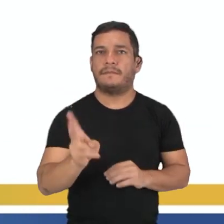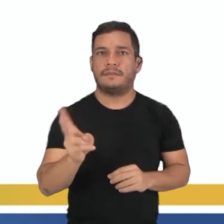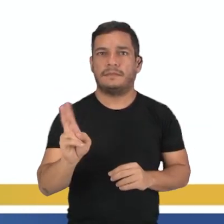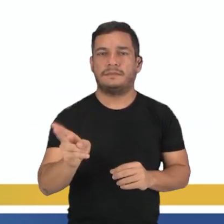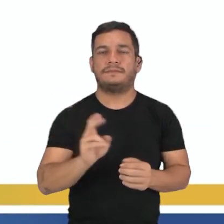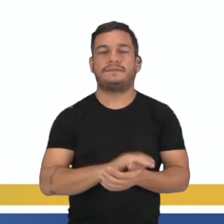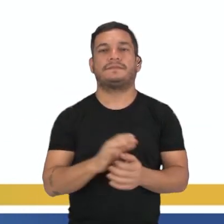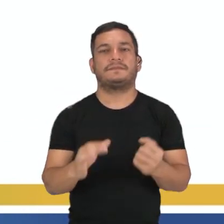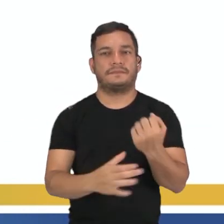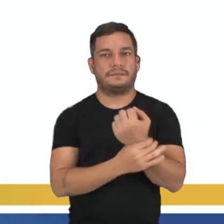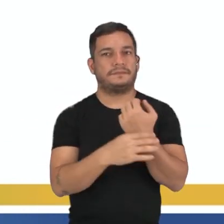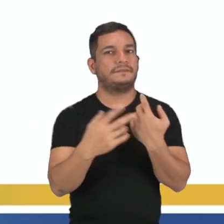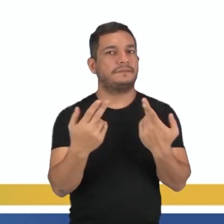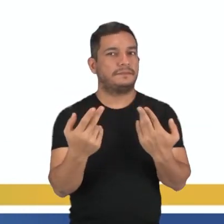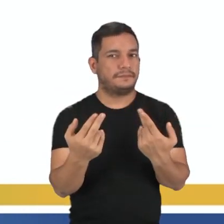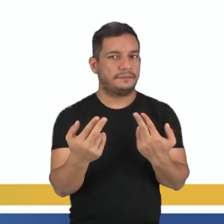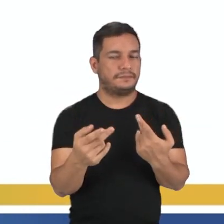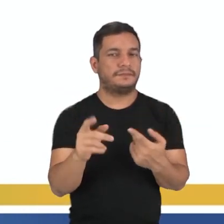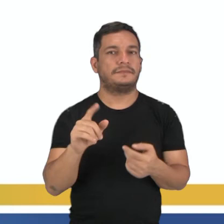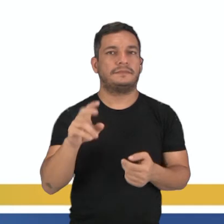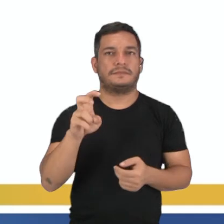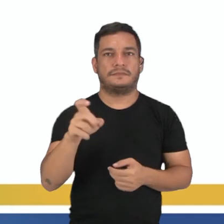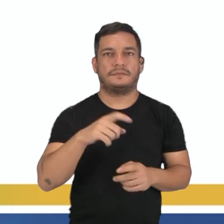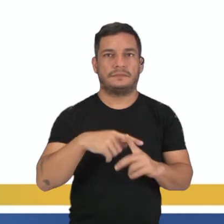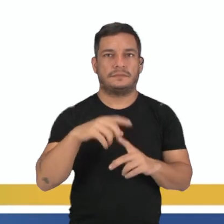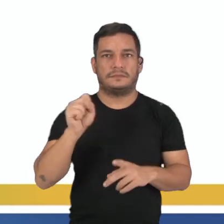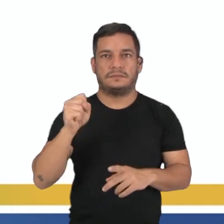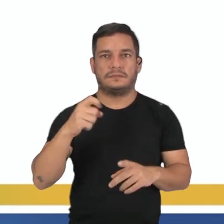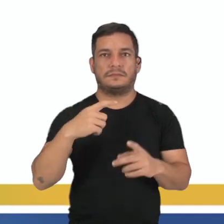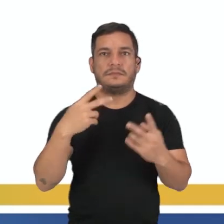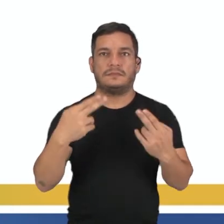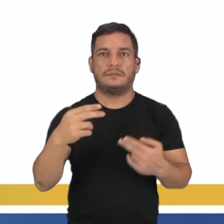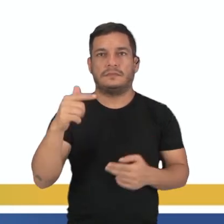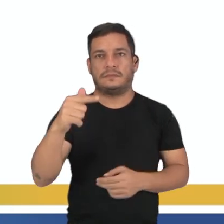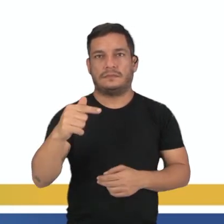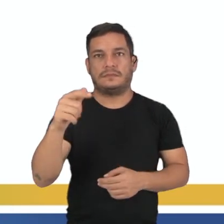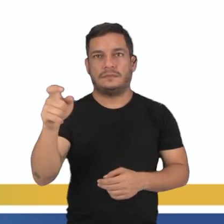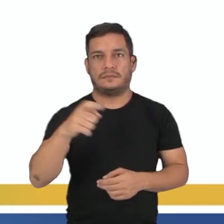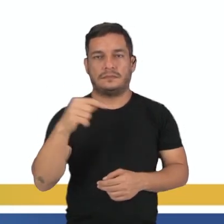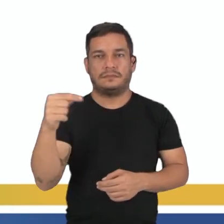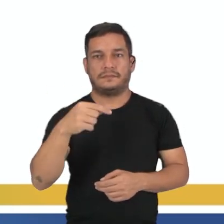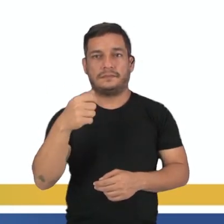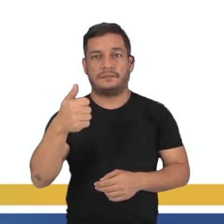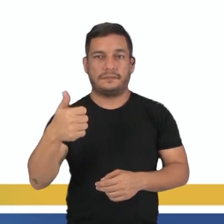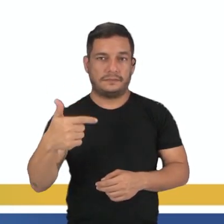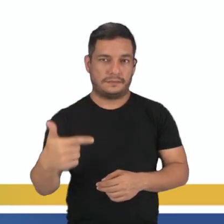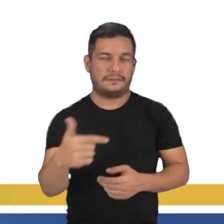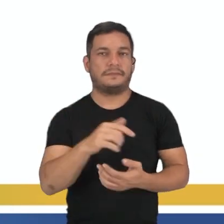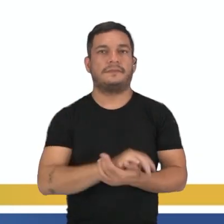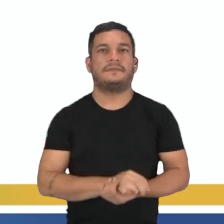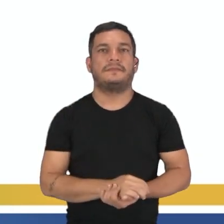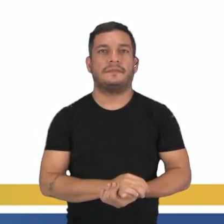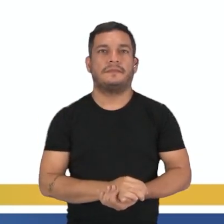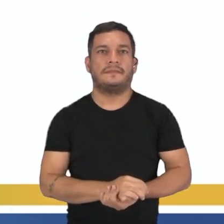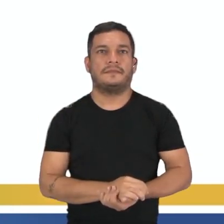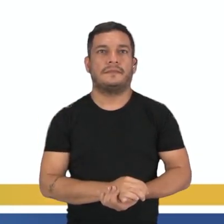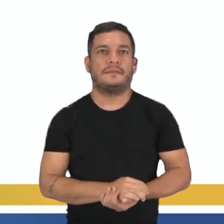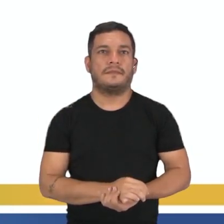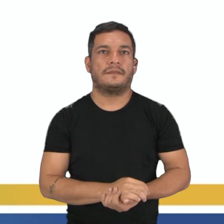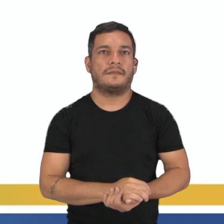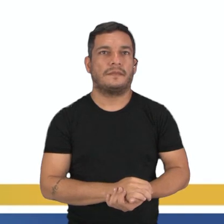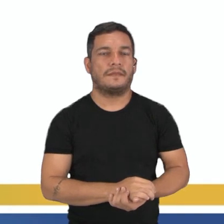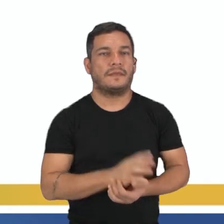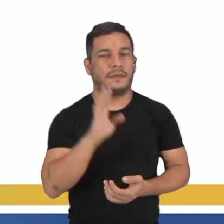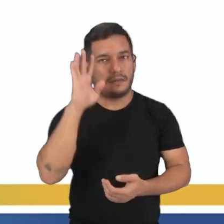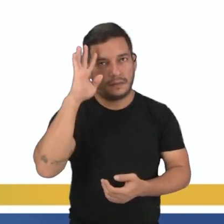pode garantir essa igualdade aí, ó, de que 5x mais 8 é igual a 7x menos 12.